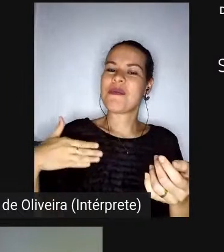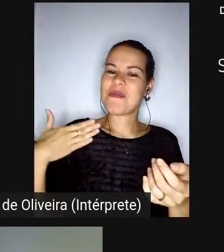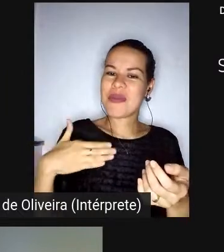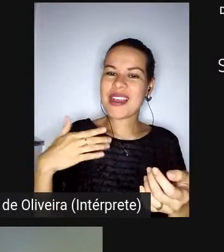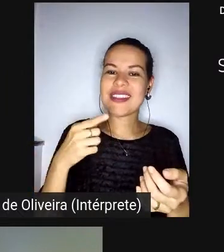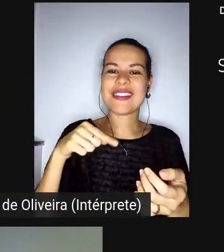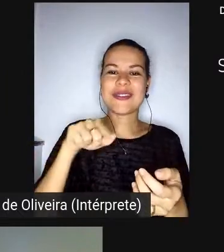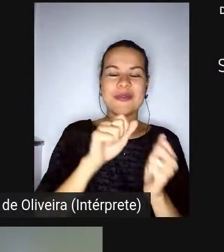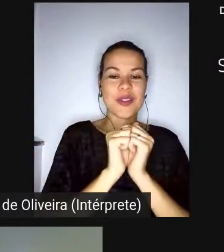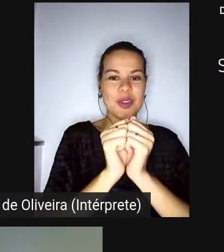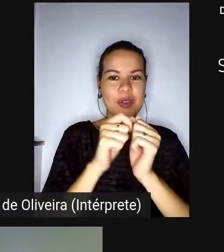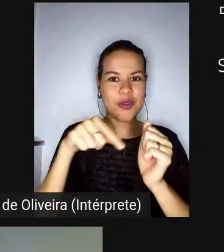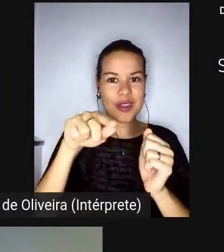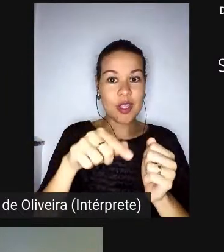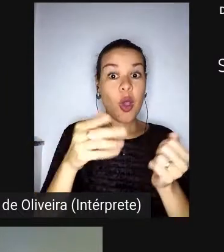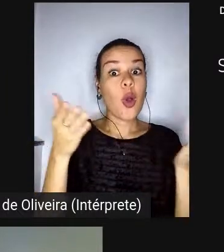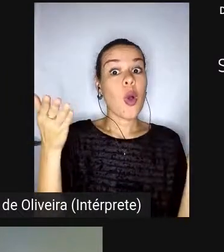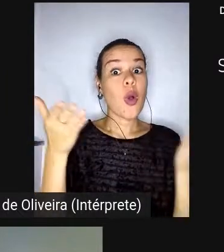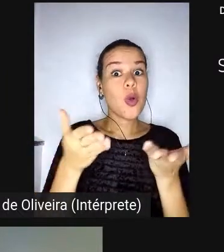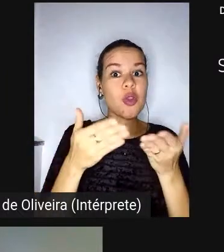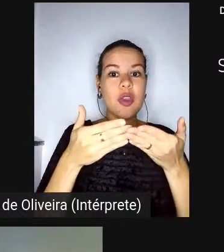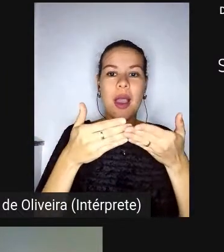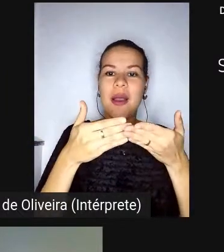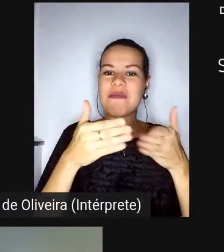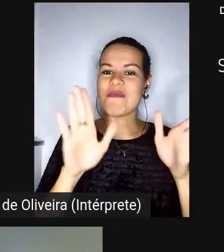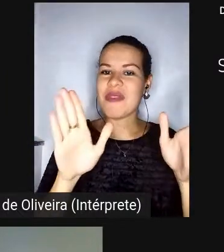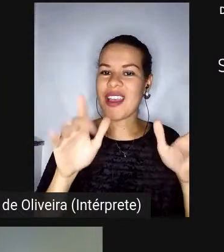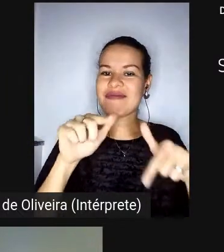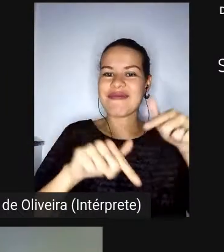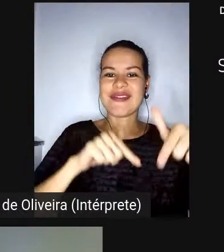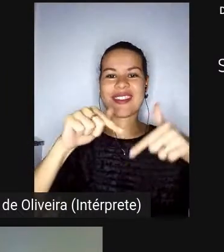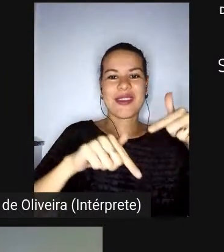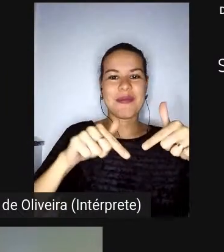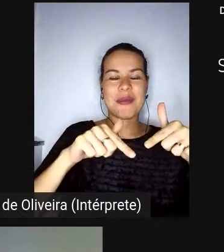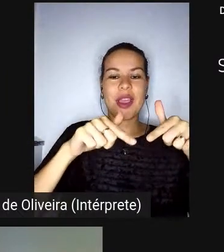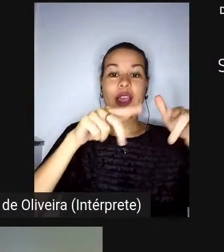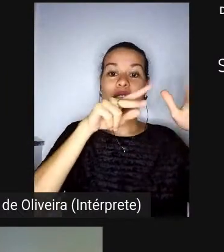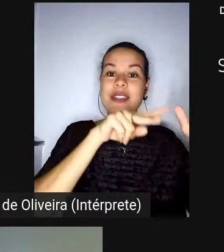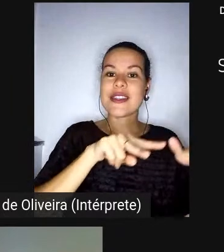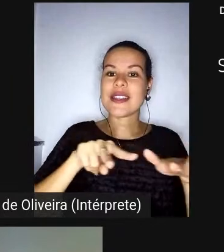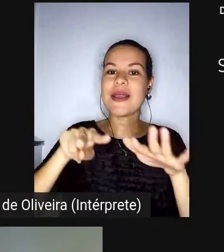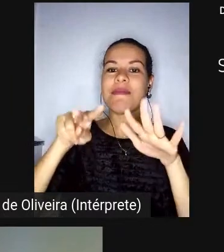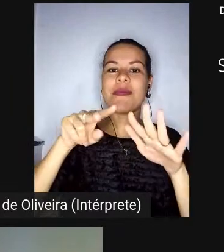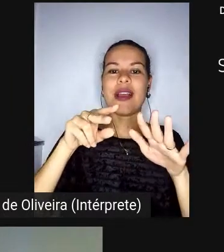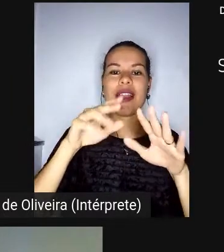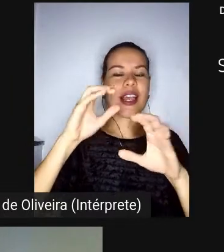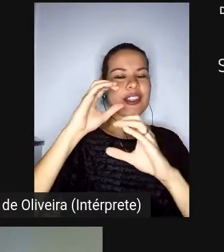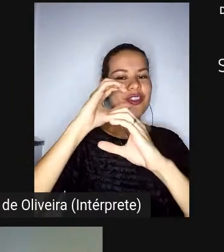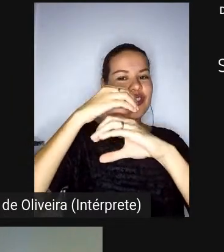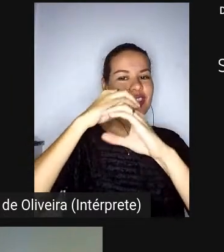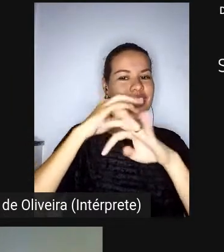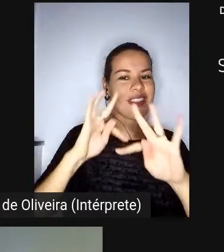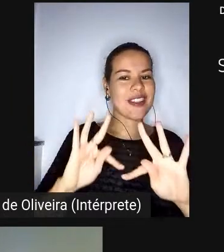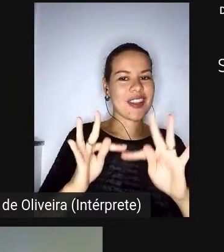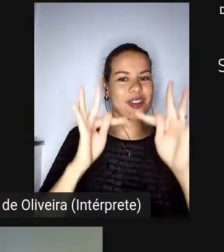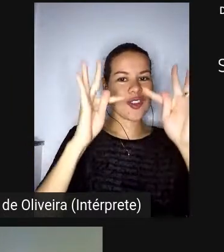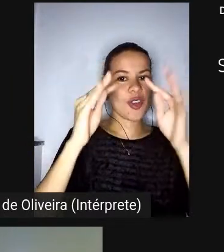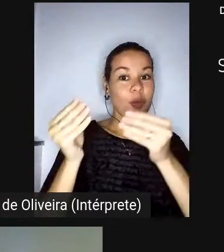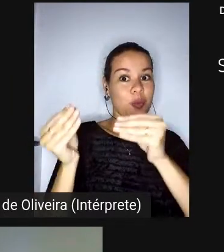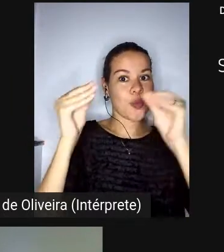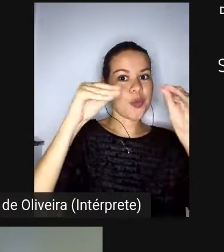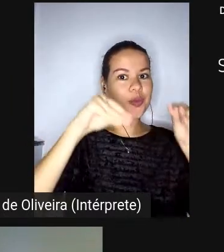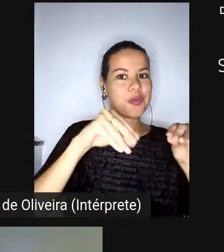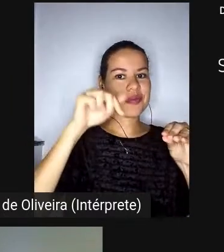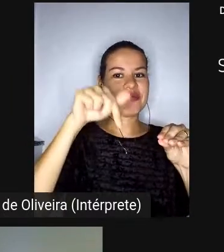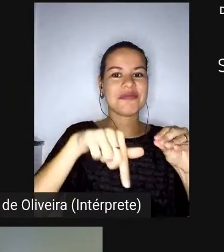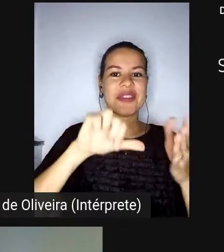declarar oficialmente abertos os trabalhos dessa semana de Ciências e Tecnologias trouxemos essa semana de ciência e tecnologia que